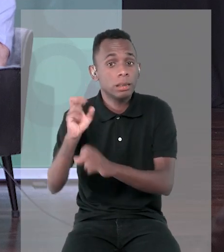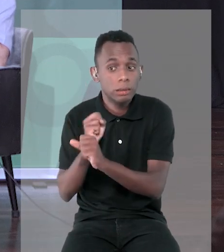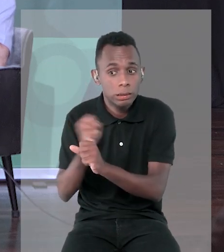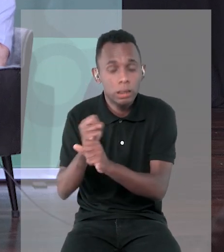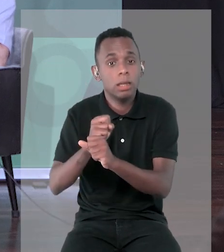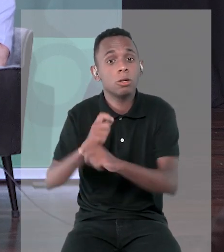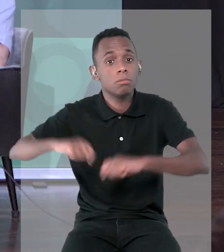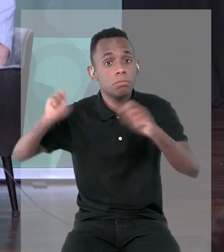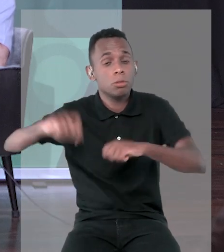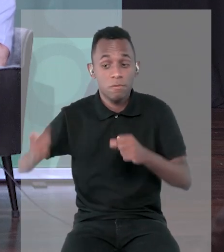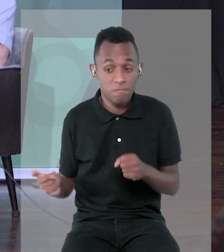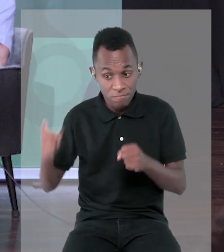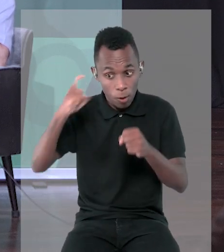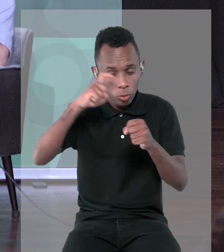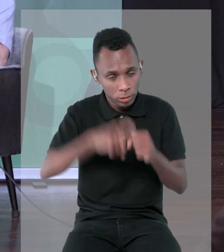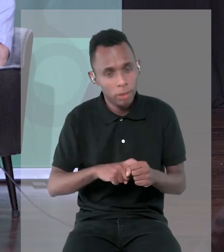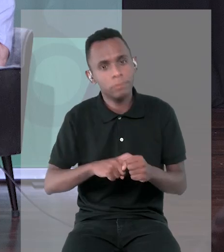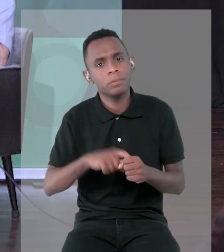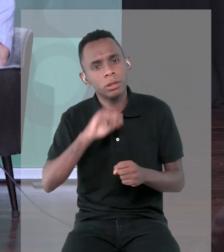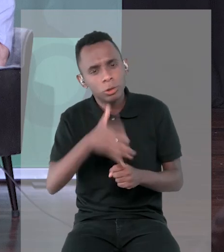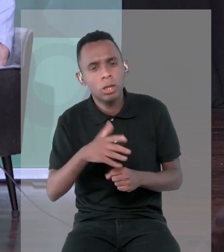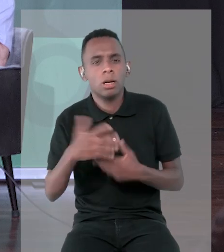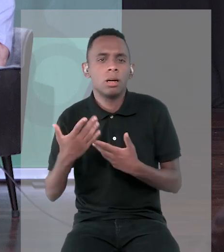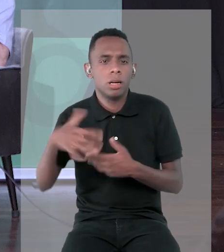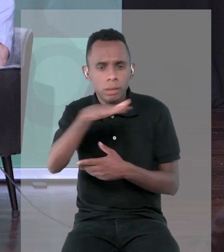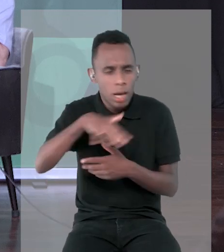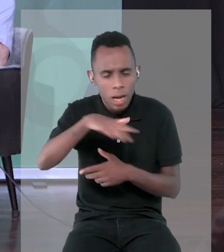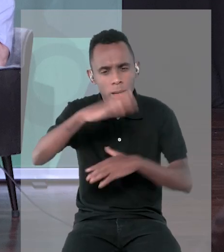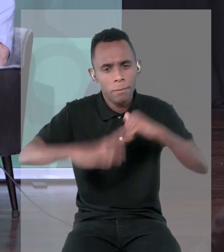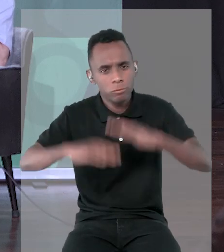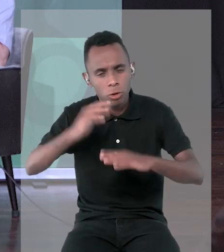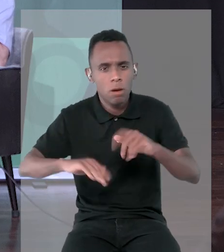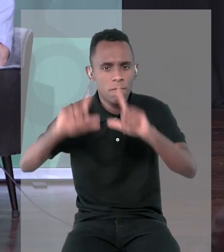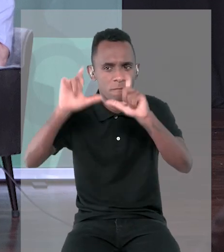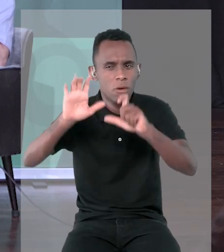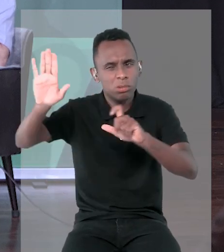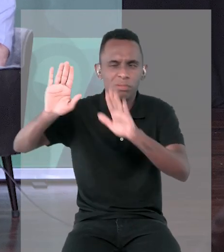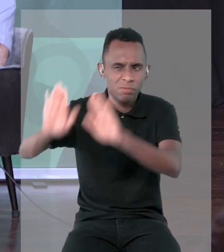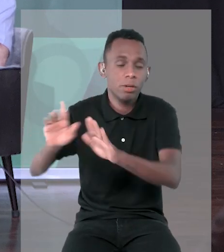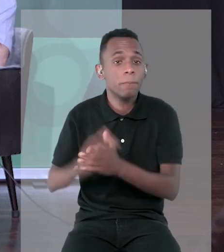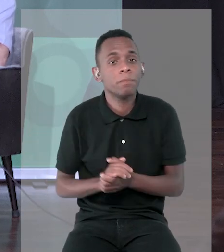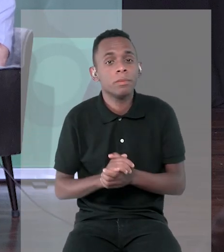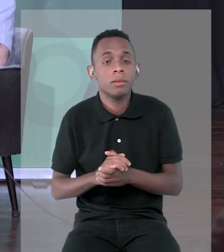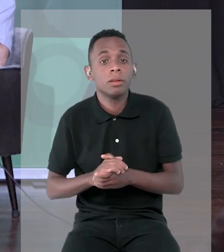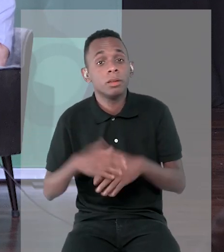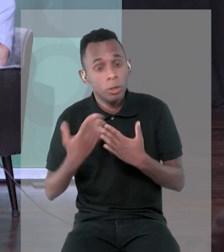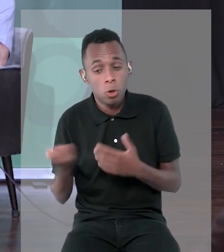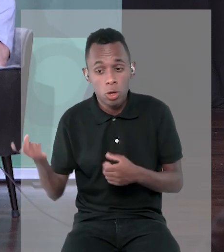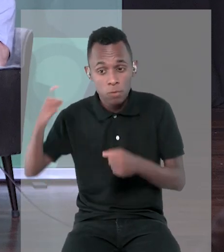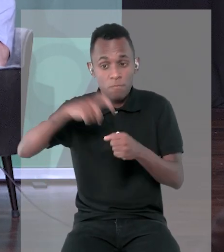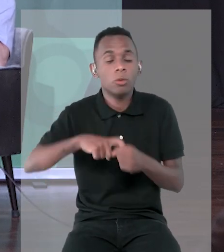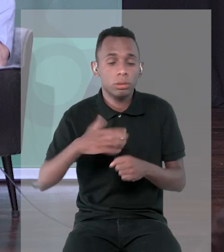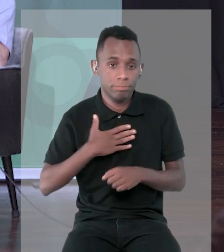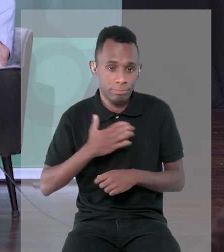quando puderam voltar, eles já tinham, né, uma carreira na fotografia e por lá ficaram. Mas eu podia voltar.